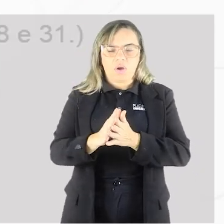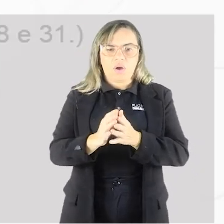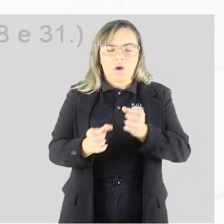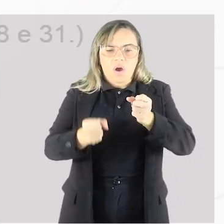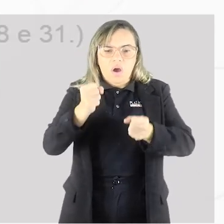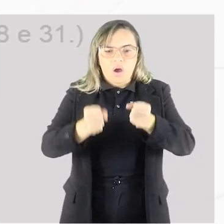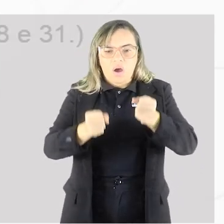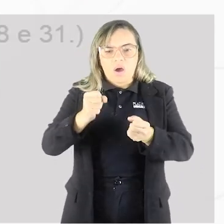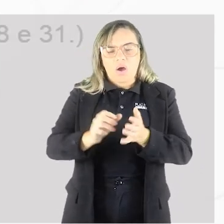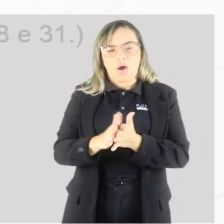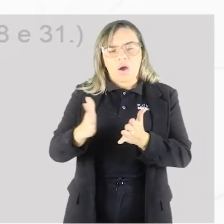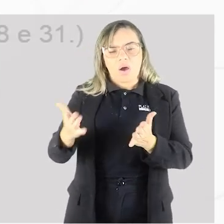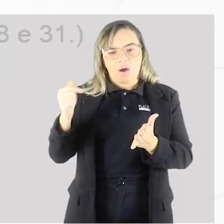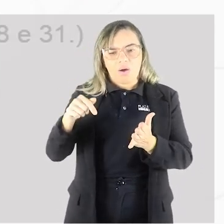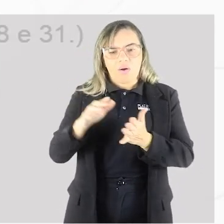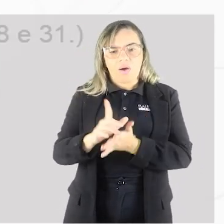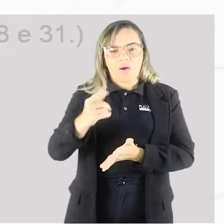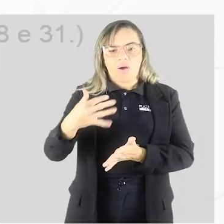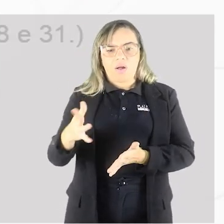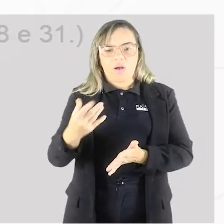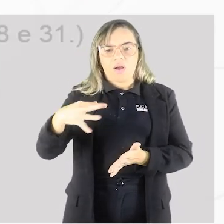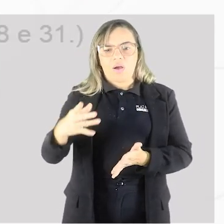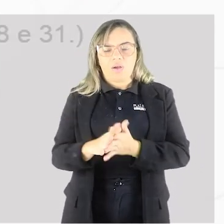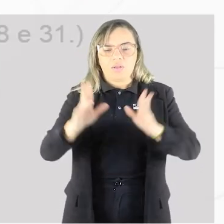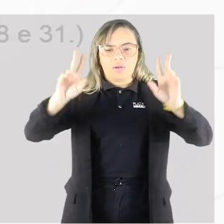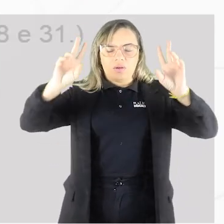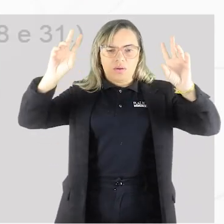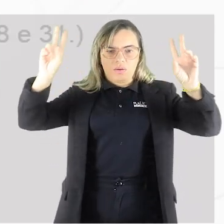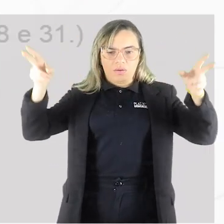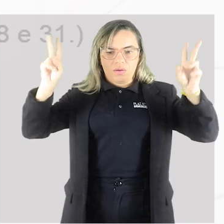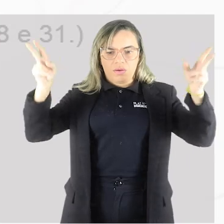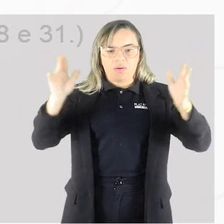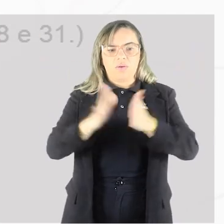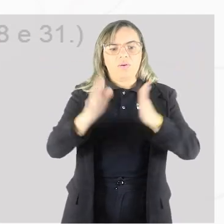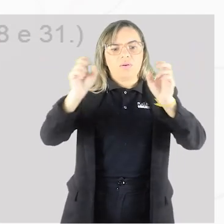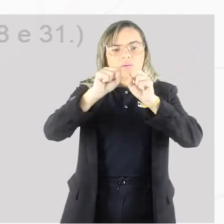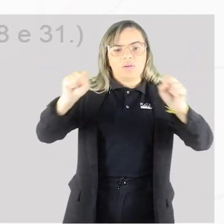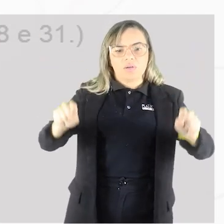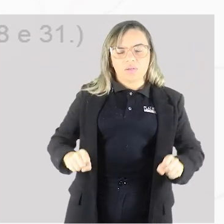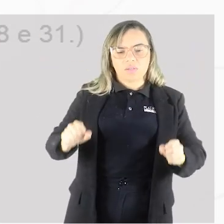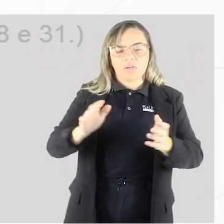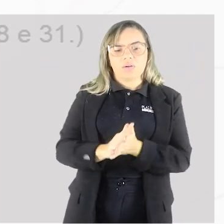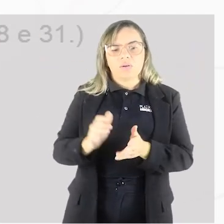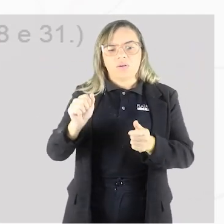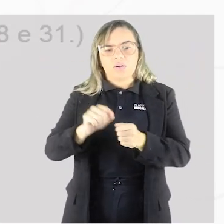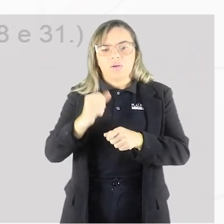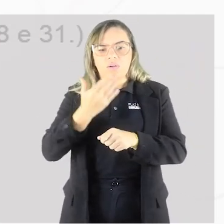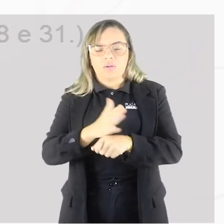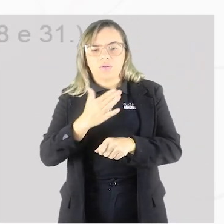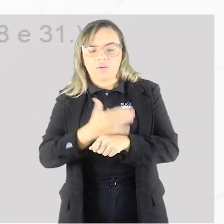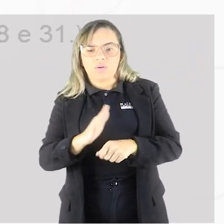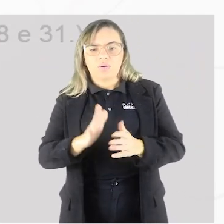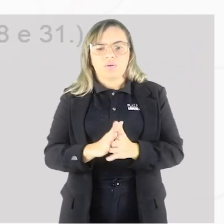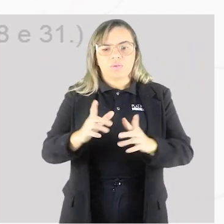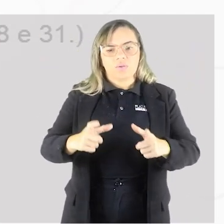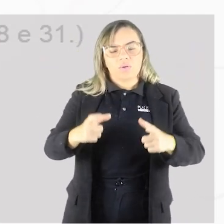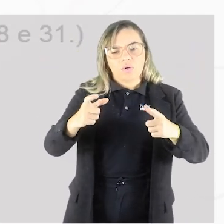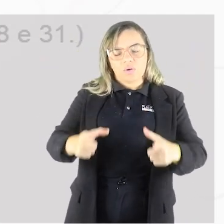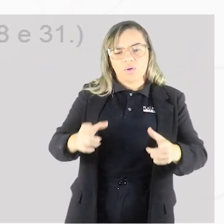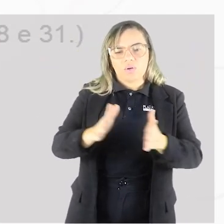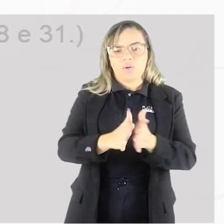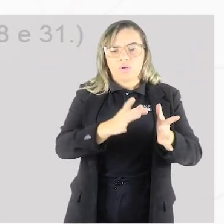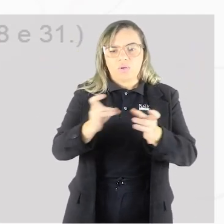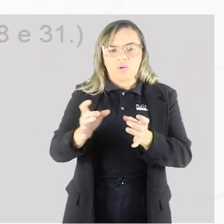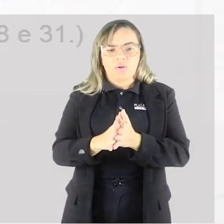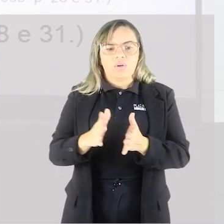está operando em todas as concessionárias da Nissan desde agosto de 91. É um sistema de informação de ponta que